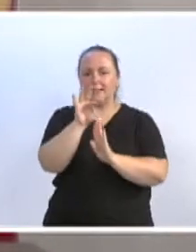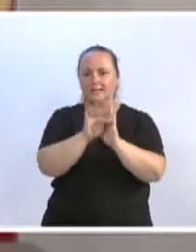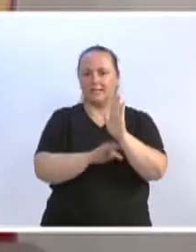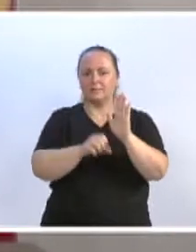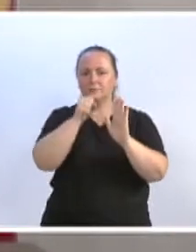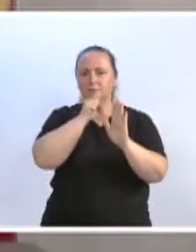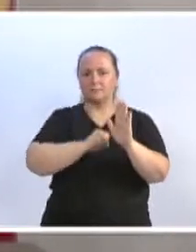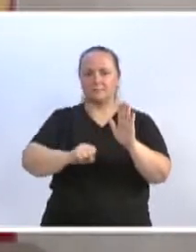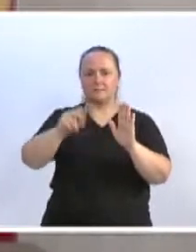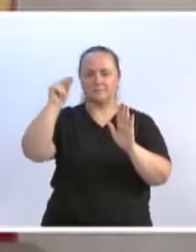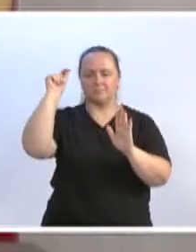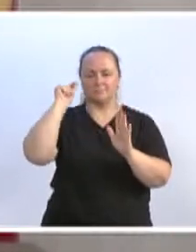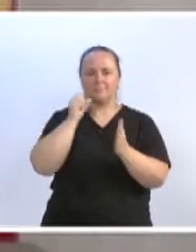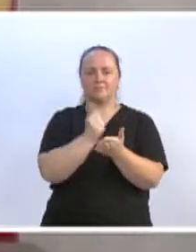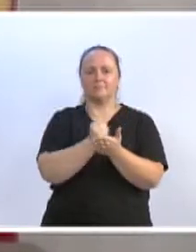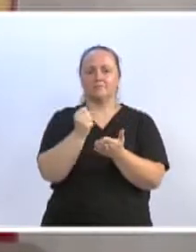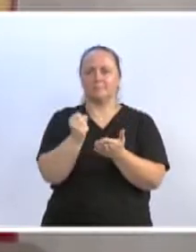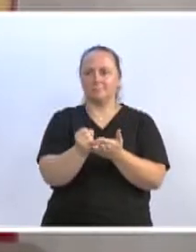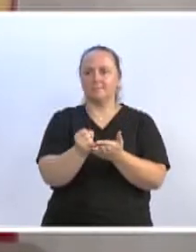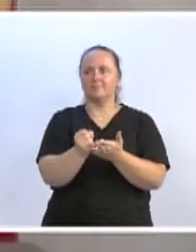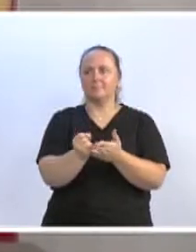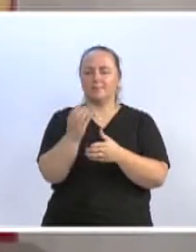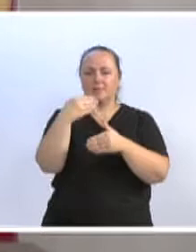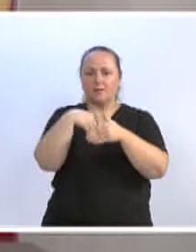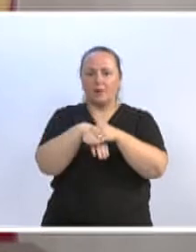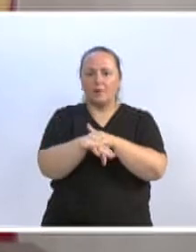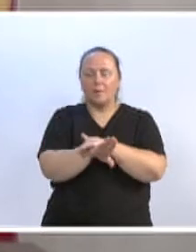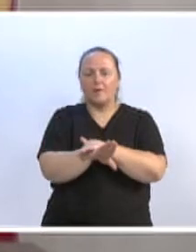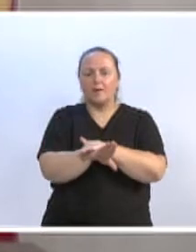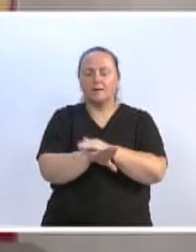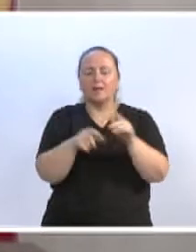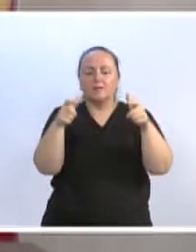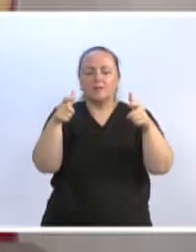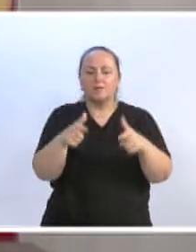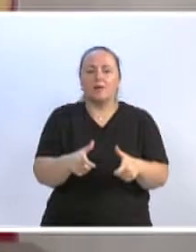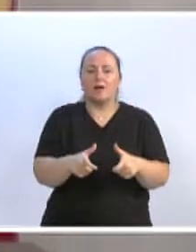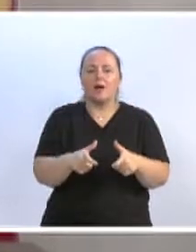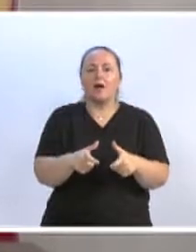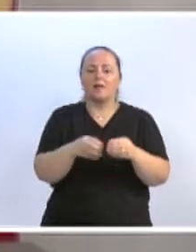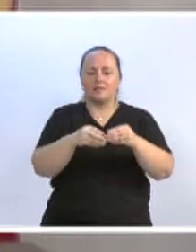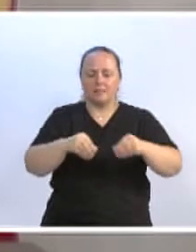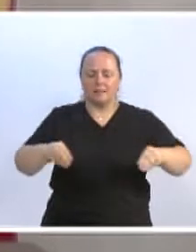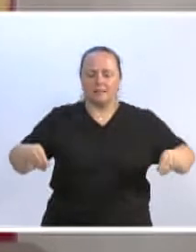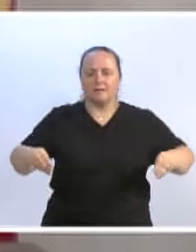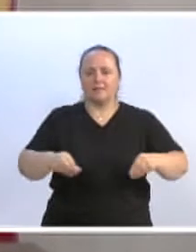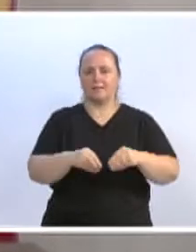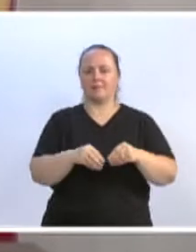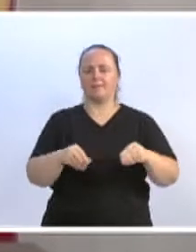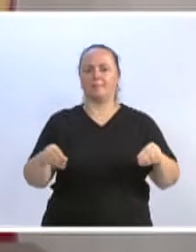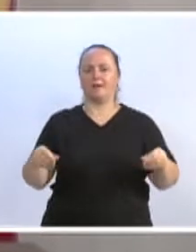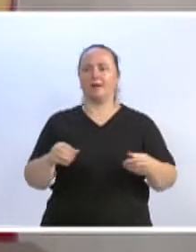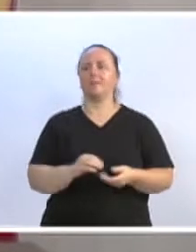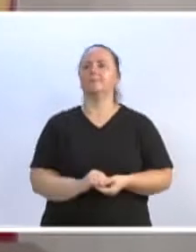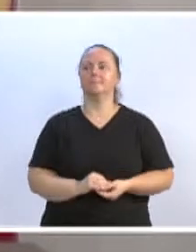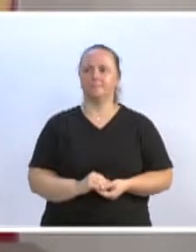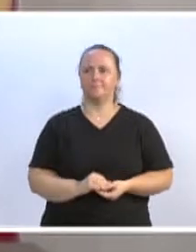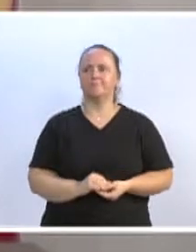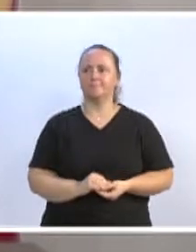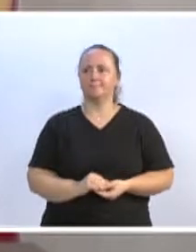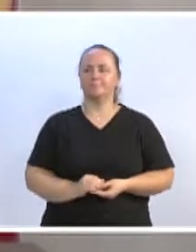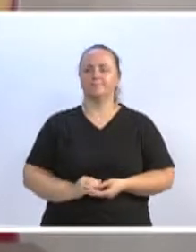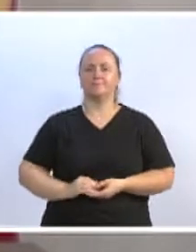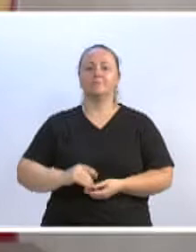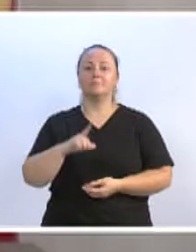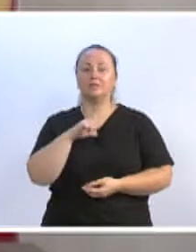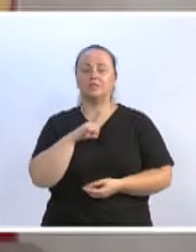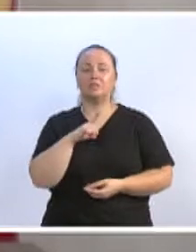Testamento, que estavam guardados em potes de barro. Havia ali provavelmente uma comunidade